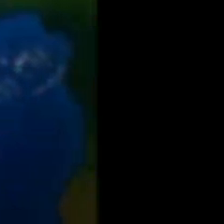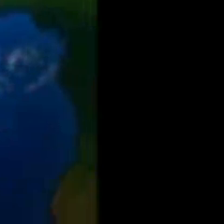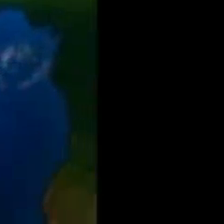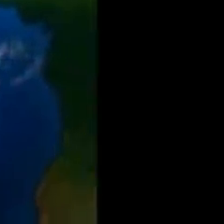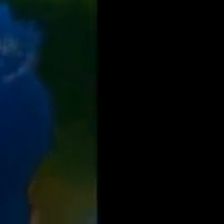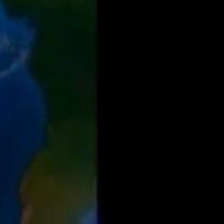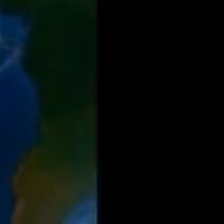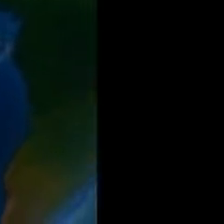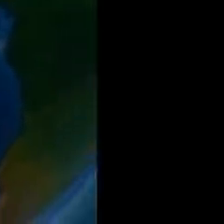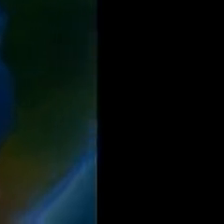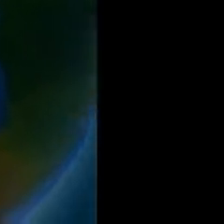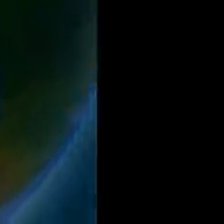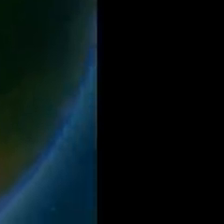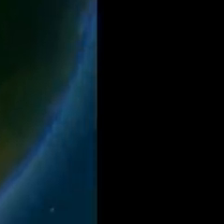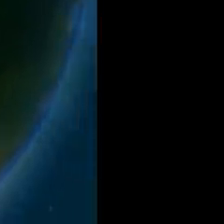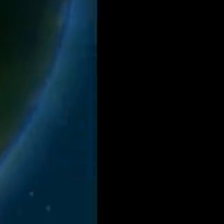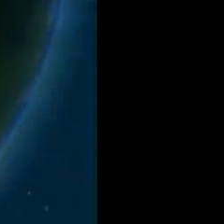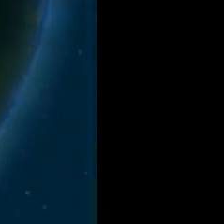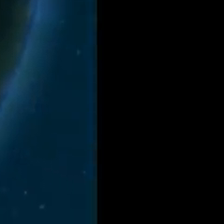E